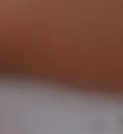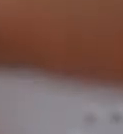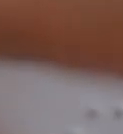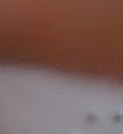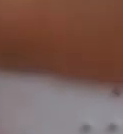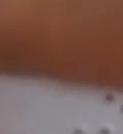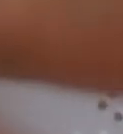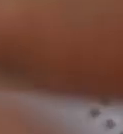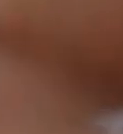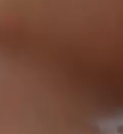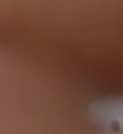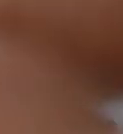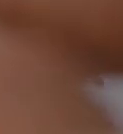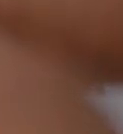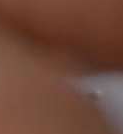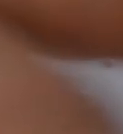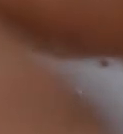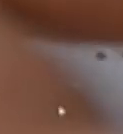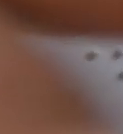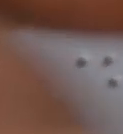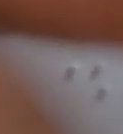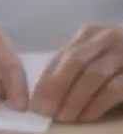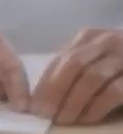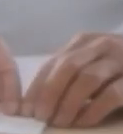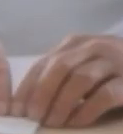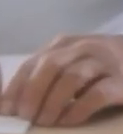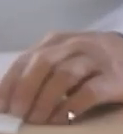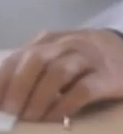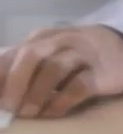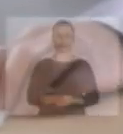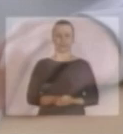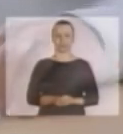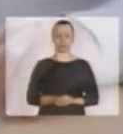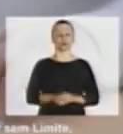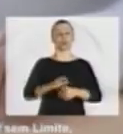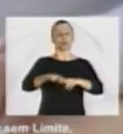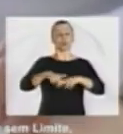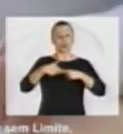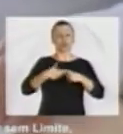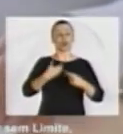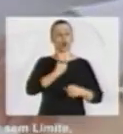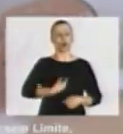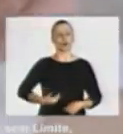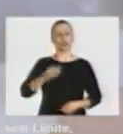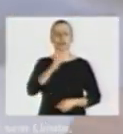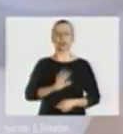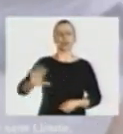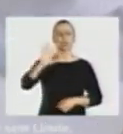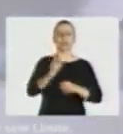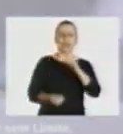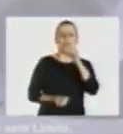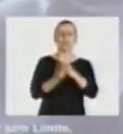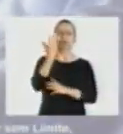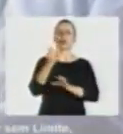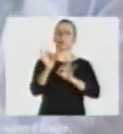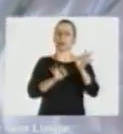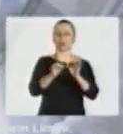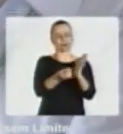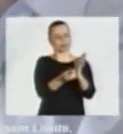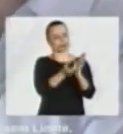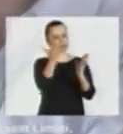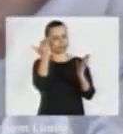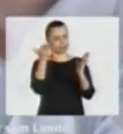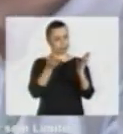de homem percorrem Página em briley a seguir ele digita no computador para isso o governo federal criou o plano